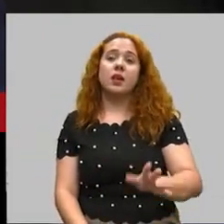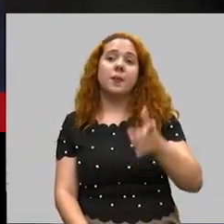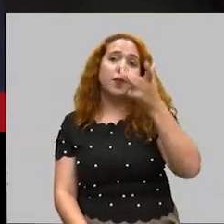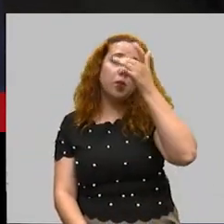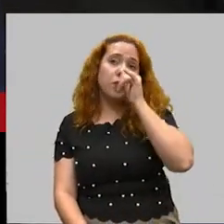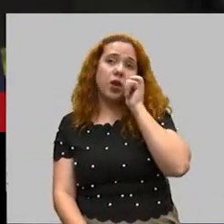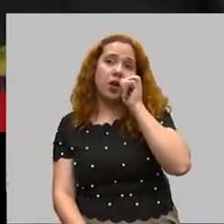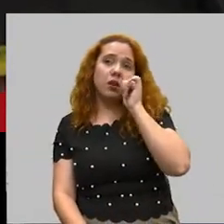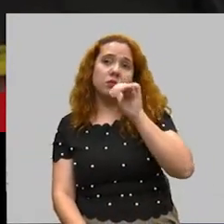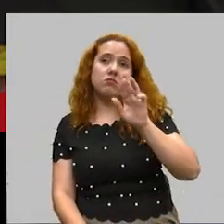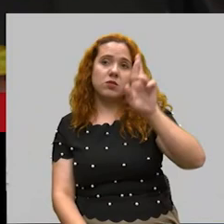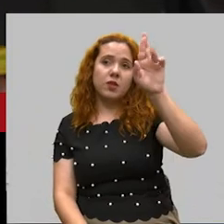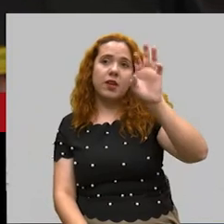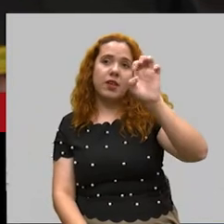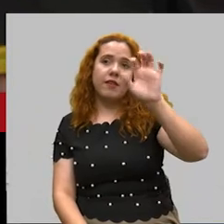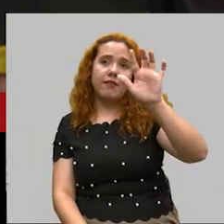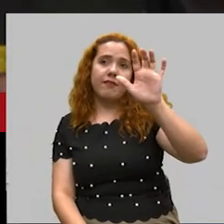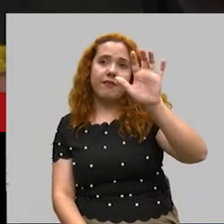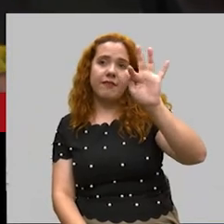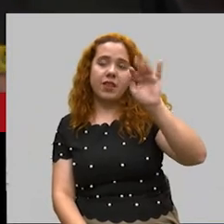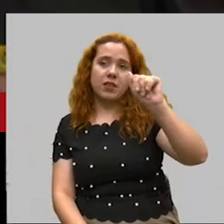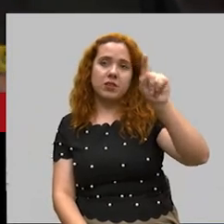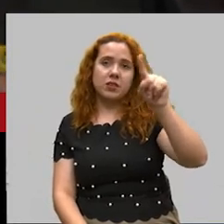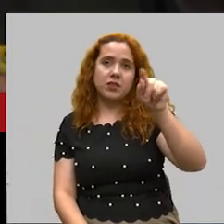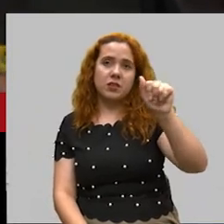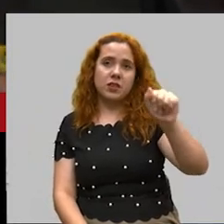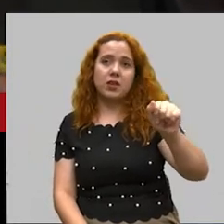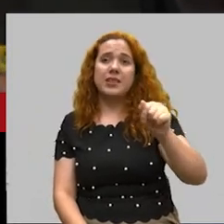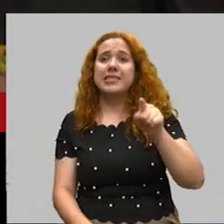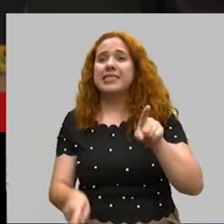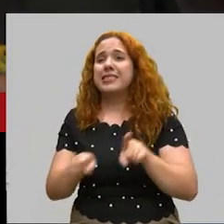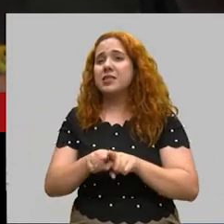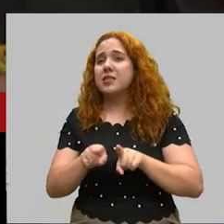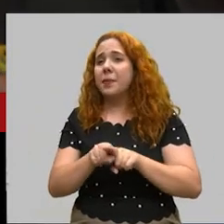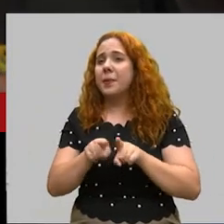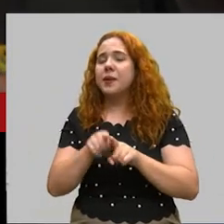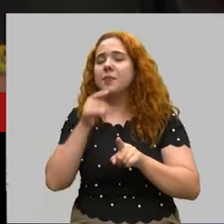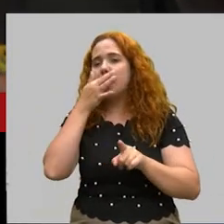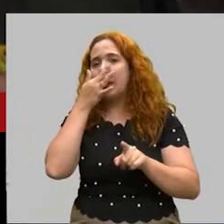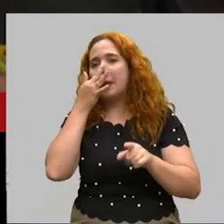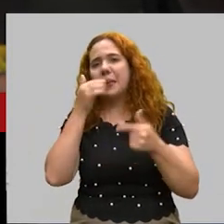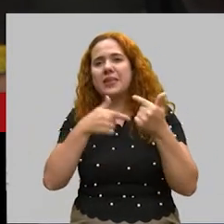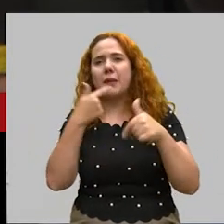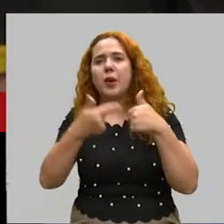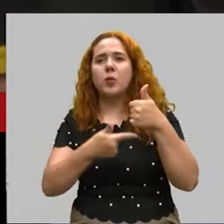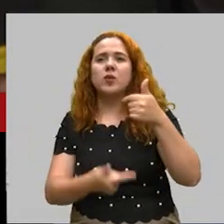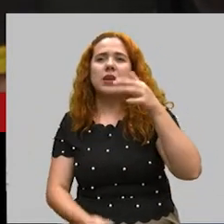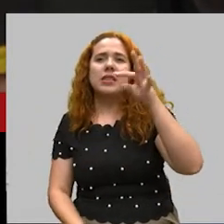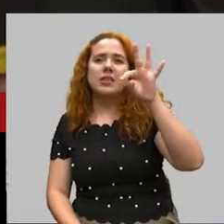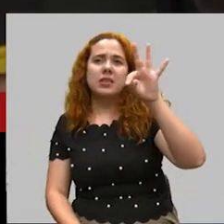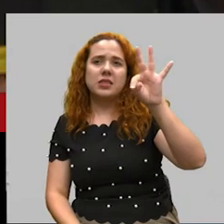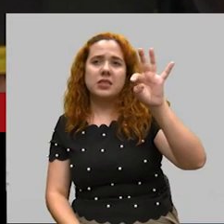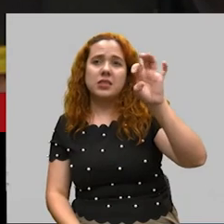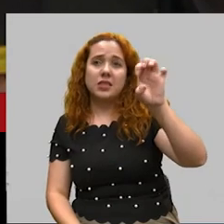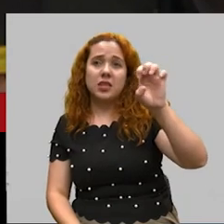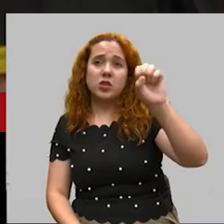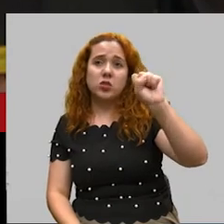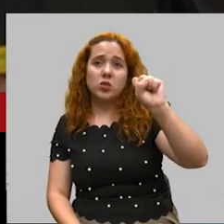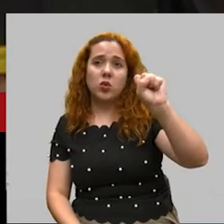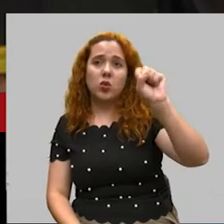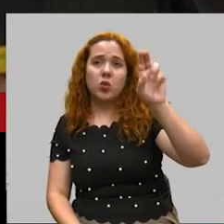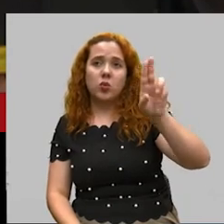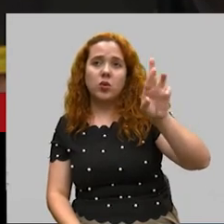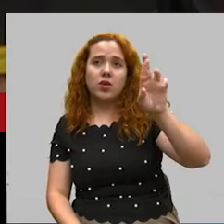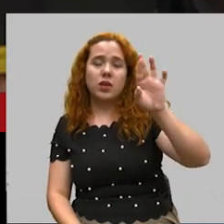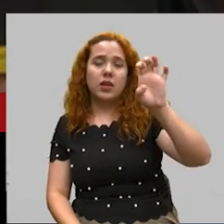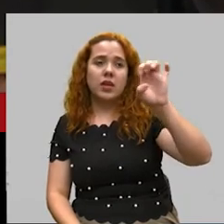E também como tesoureiro da amefa essa Associação que tem campado uma